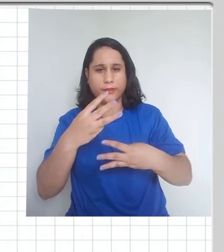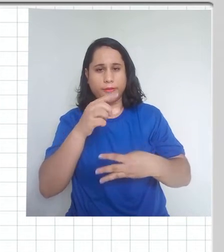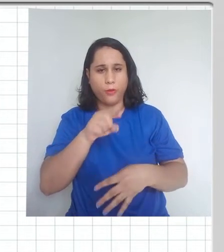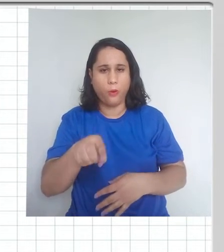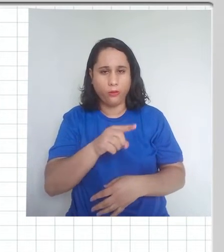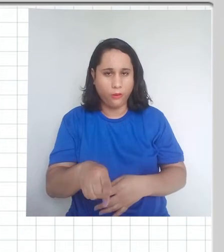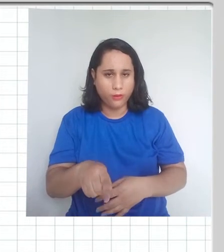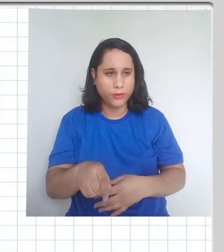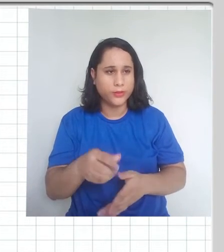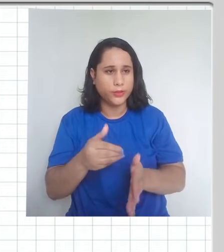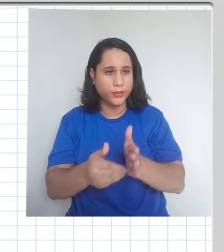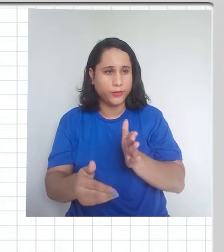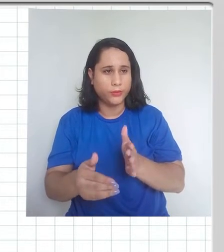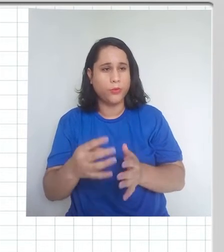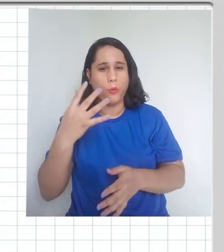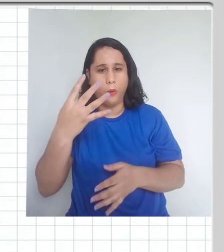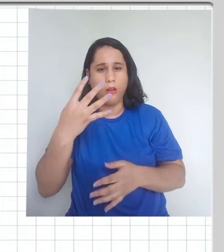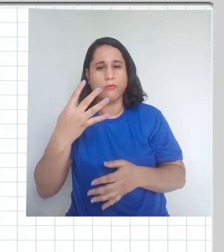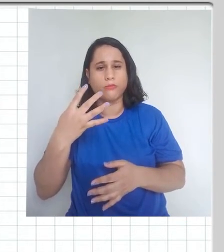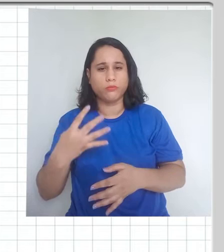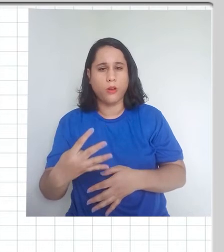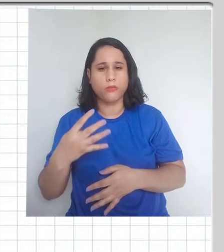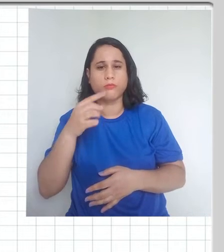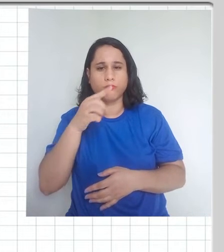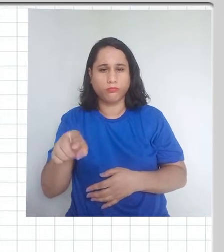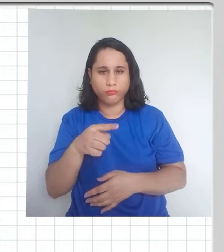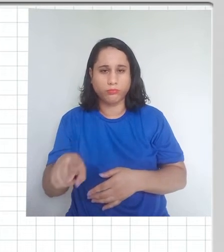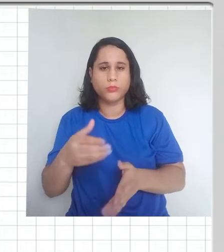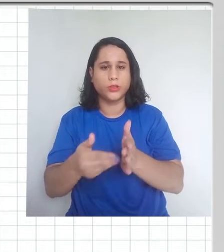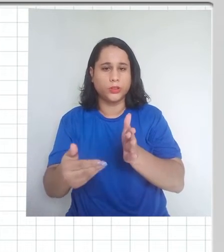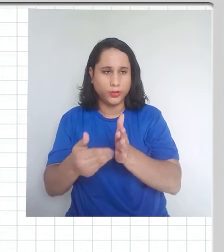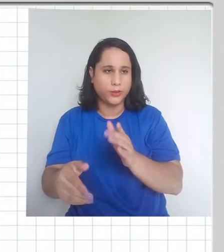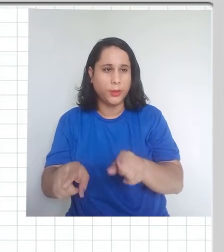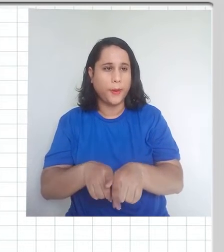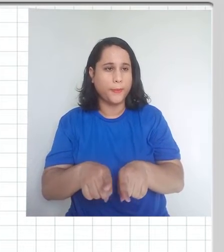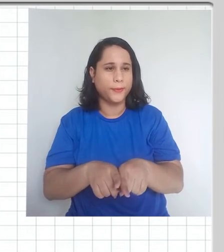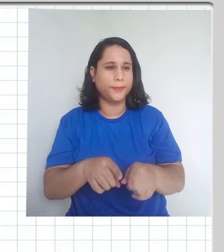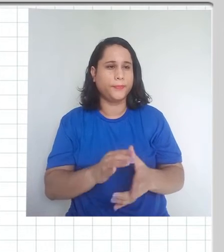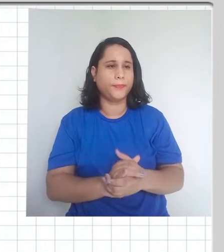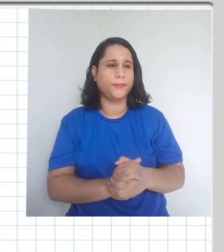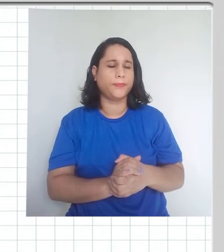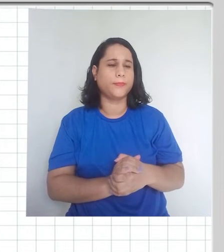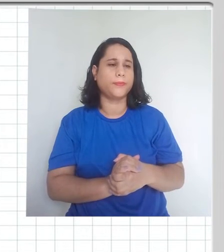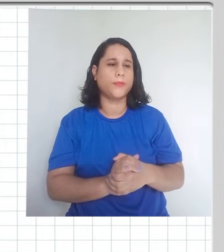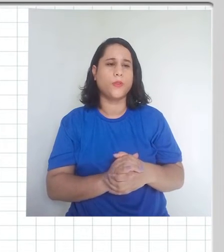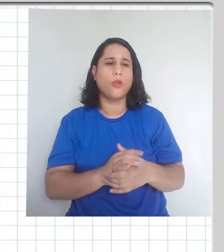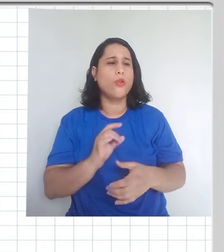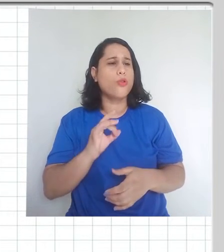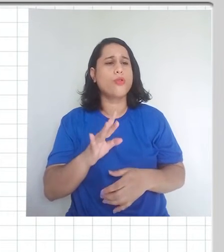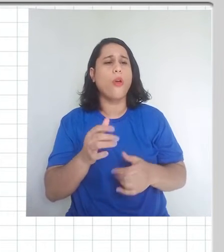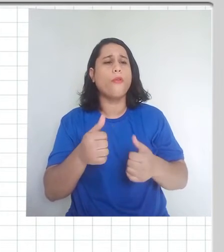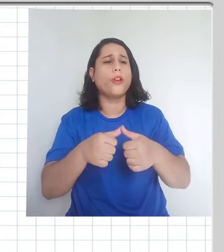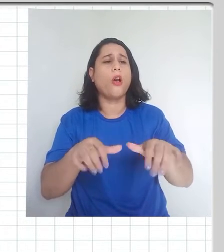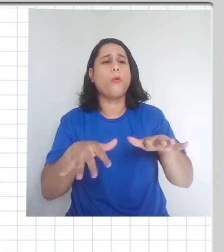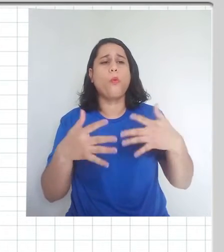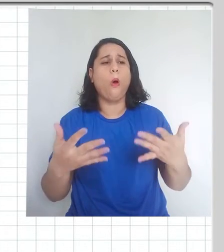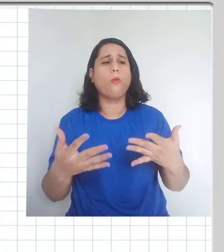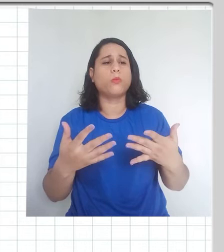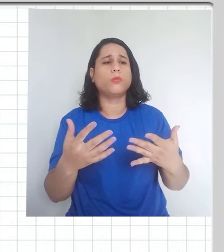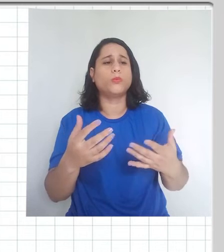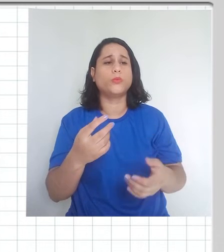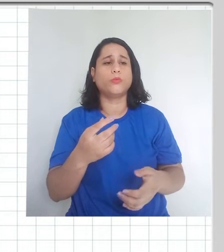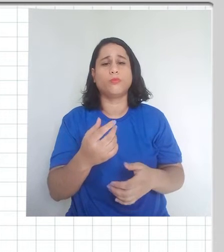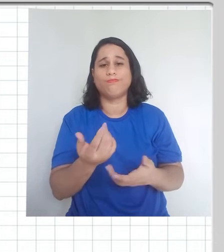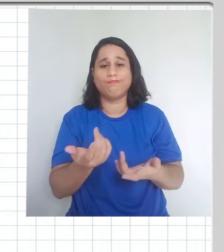né? E o 4 também. Então, nesse caso aqui, eu vou ficar somente com quem?